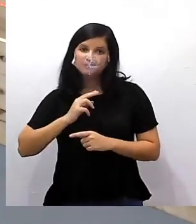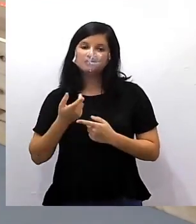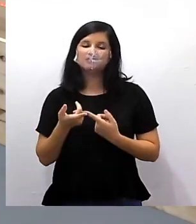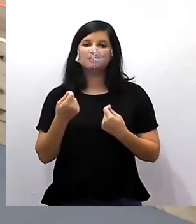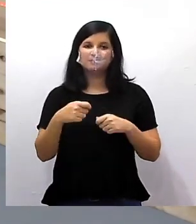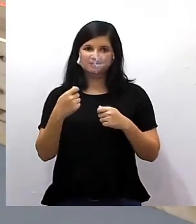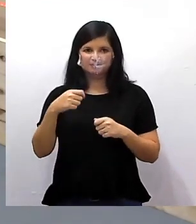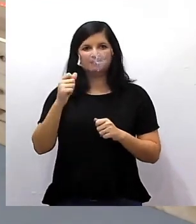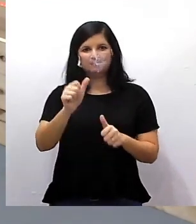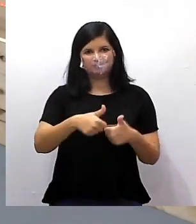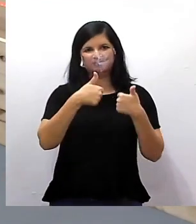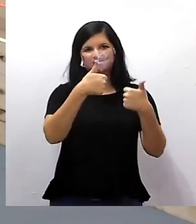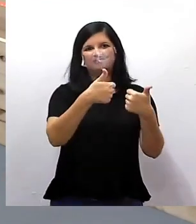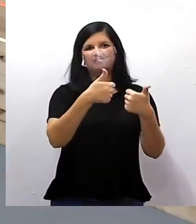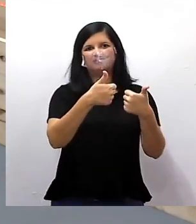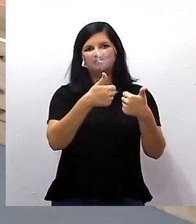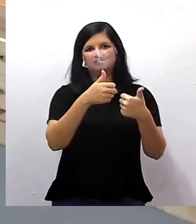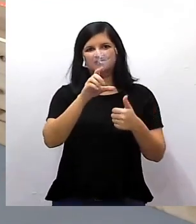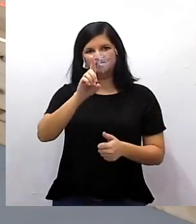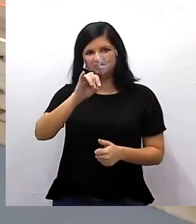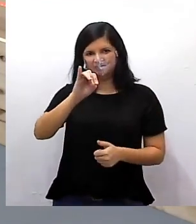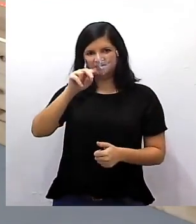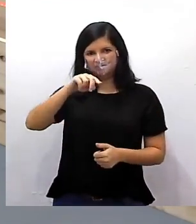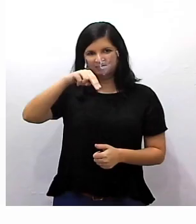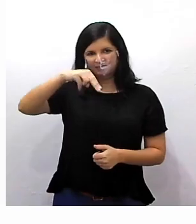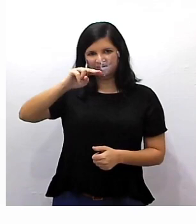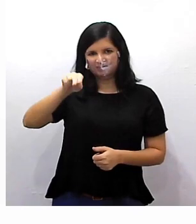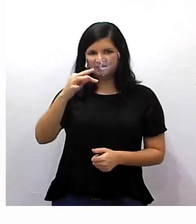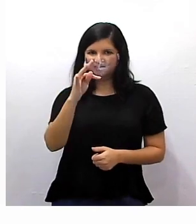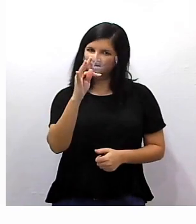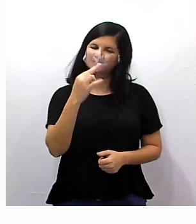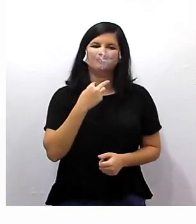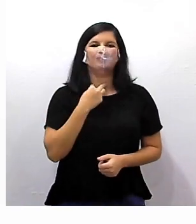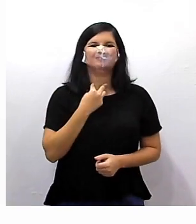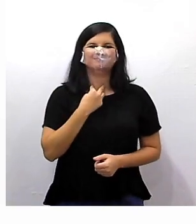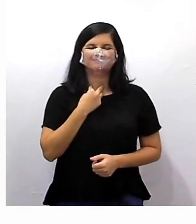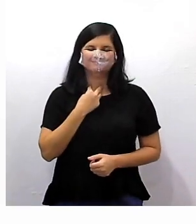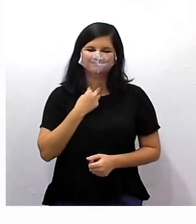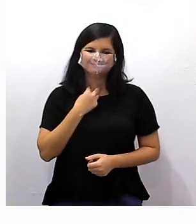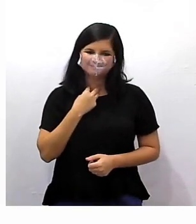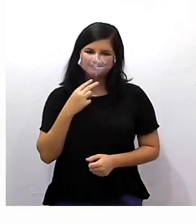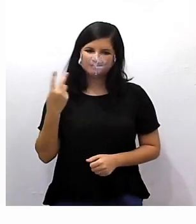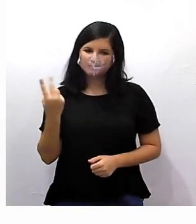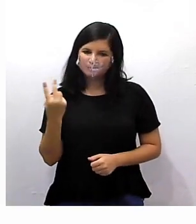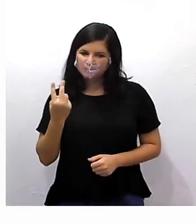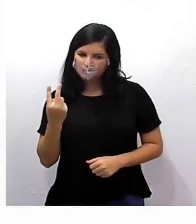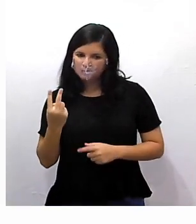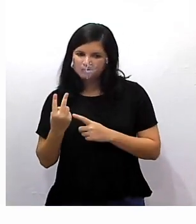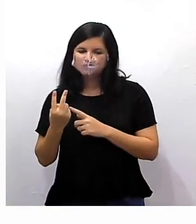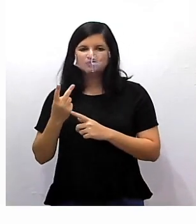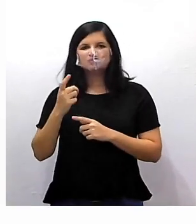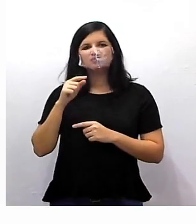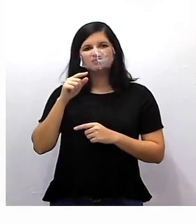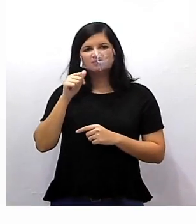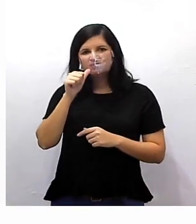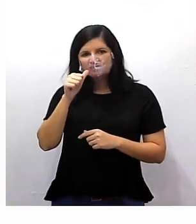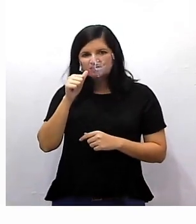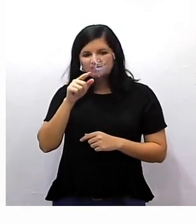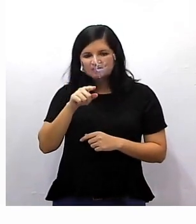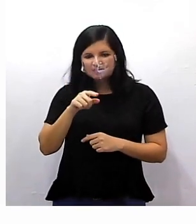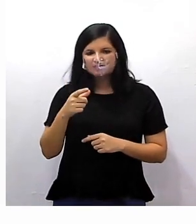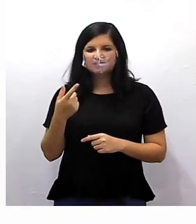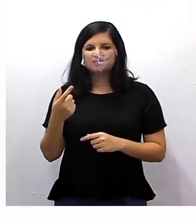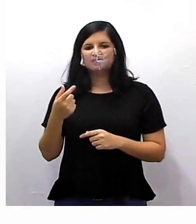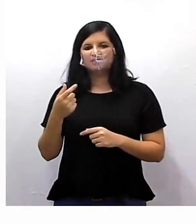question tem que ser positiva, não pode ser didn't, tá? O número 2, she can rarely come these days, can